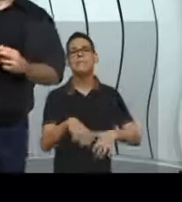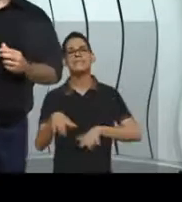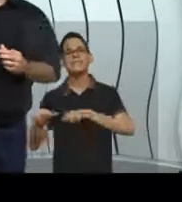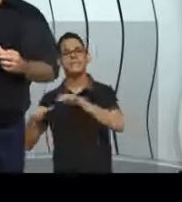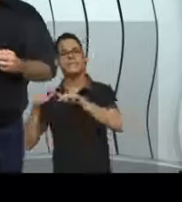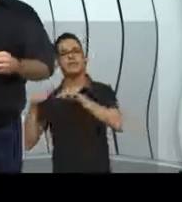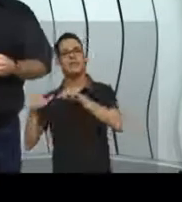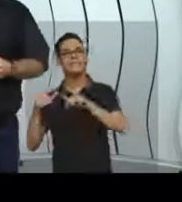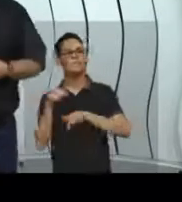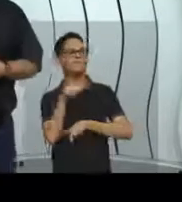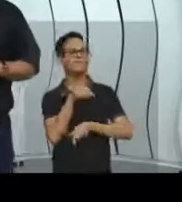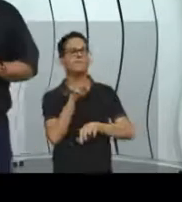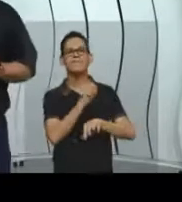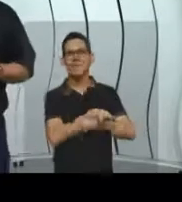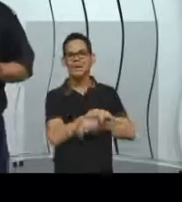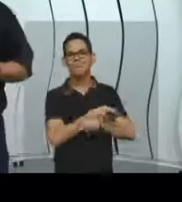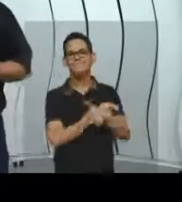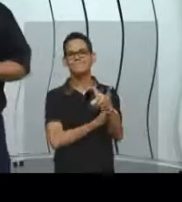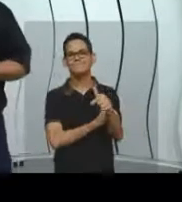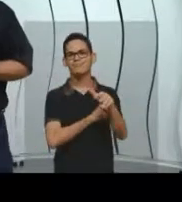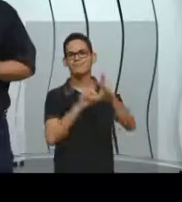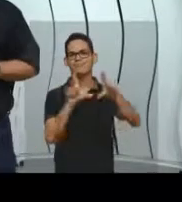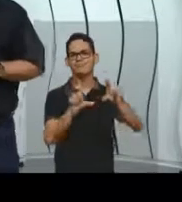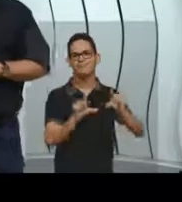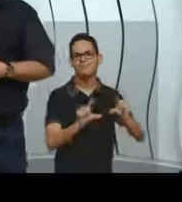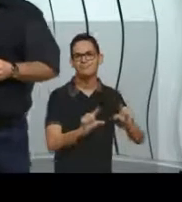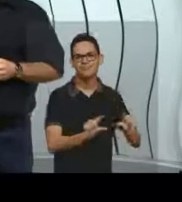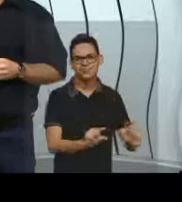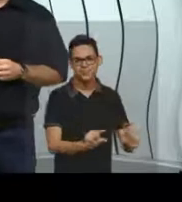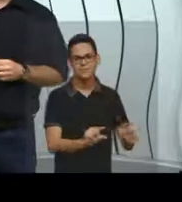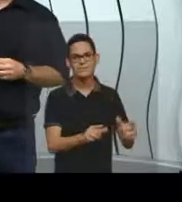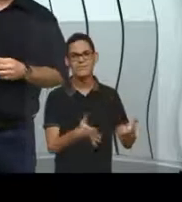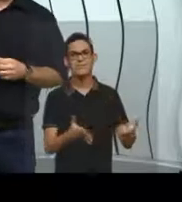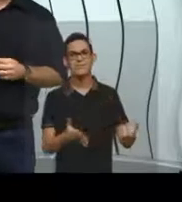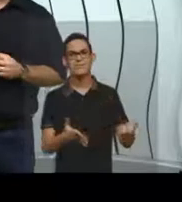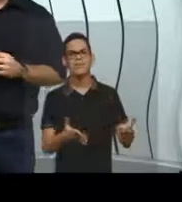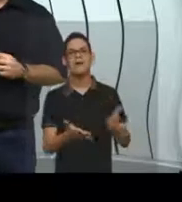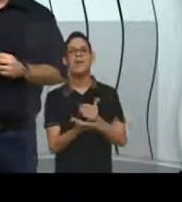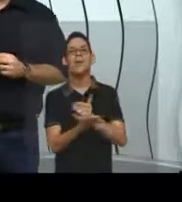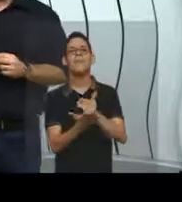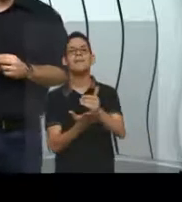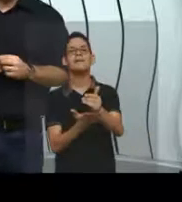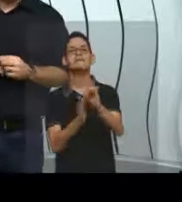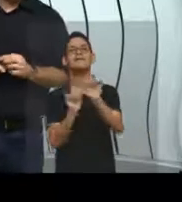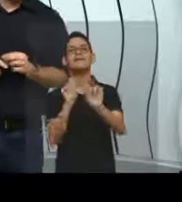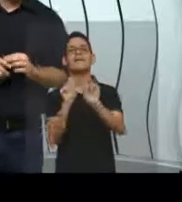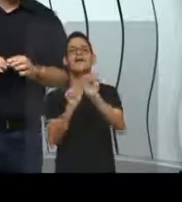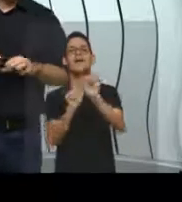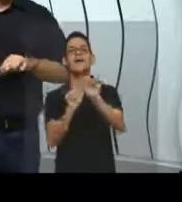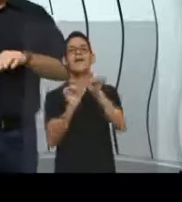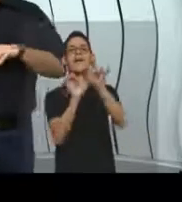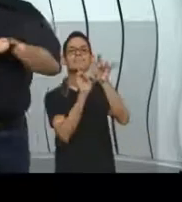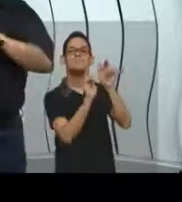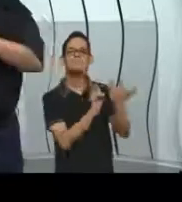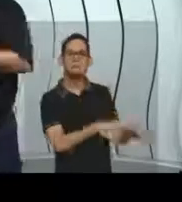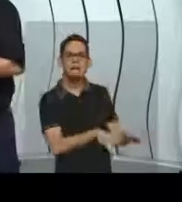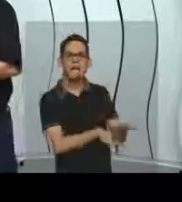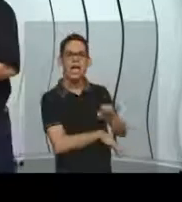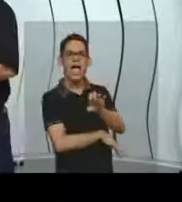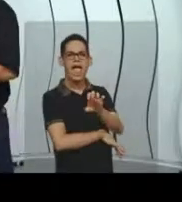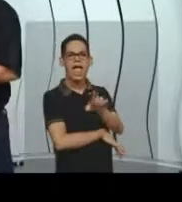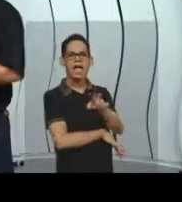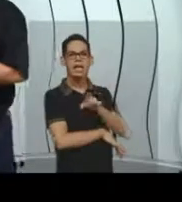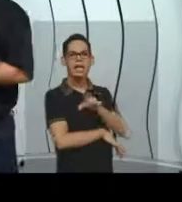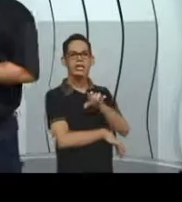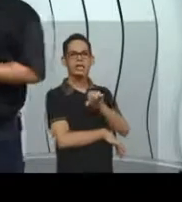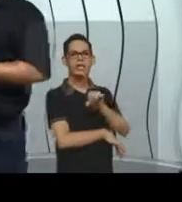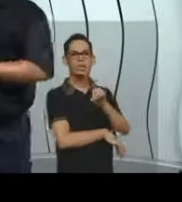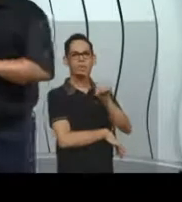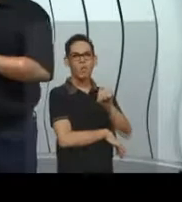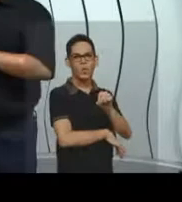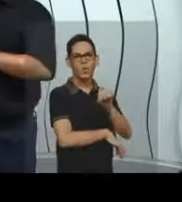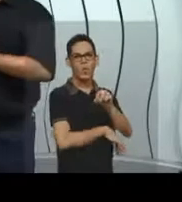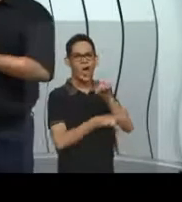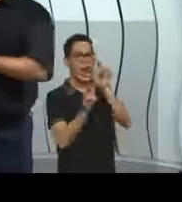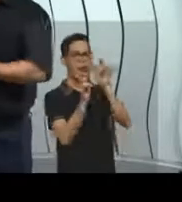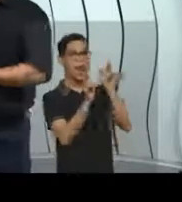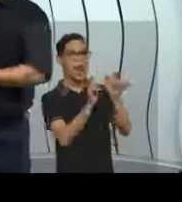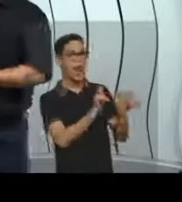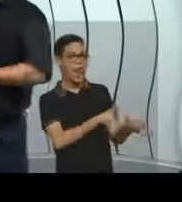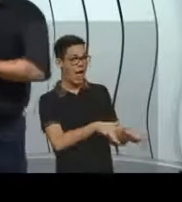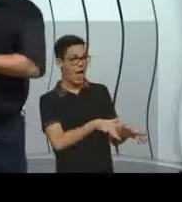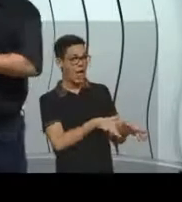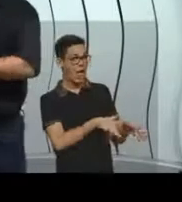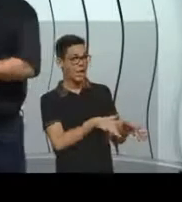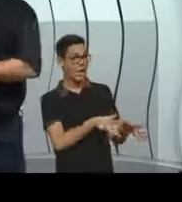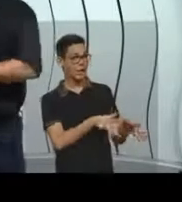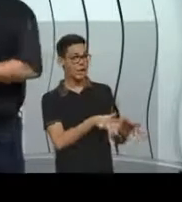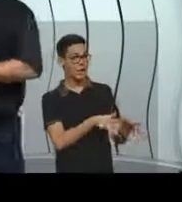Então, na grande maioria das vezes, ocorre o êxodo rural, tá? Então, as pessoas perdem a sua propriedade ou perdem as